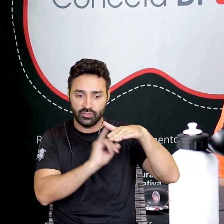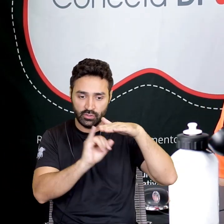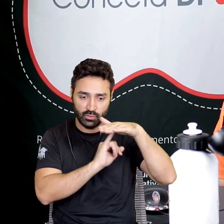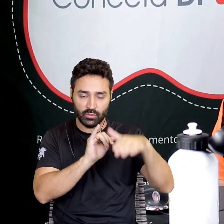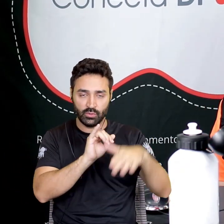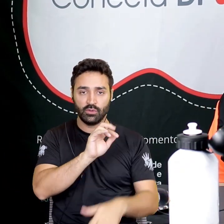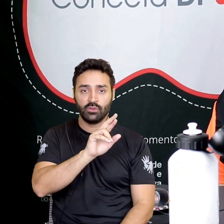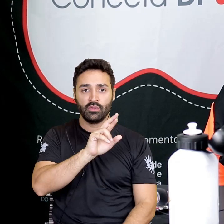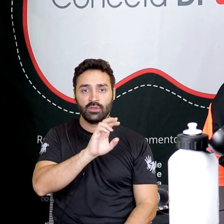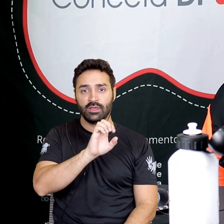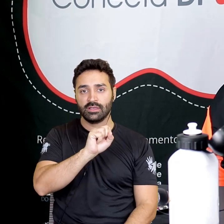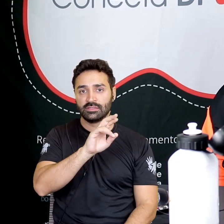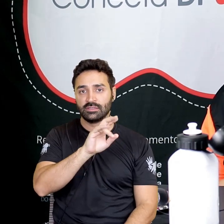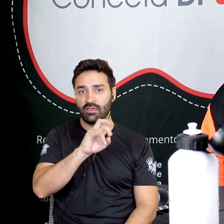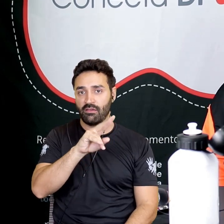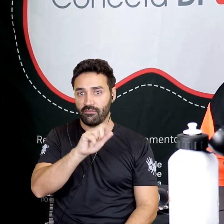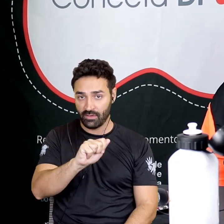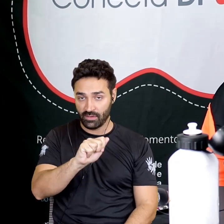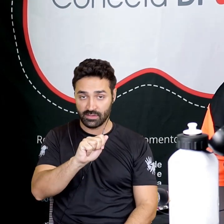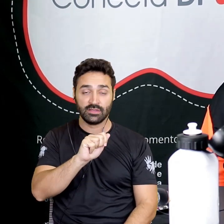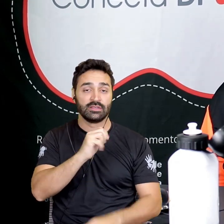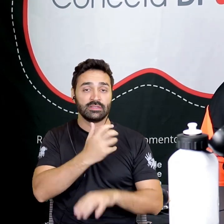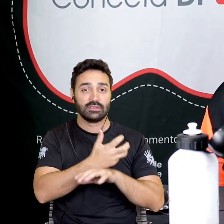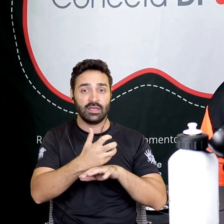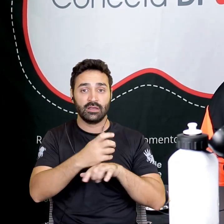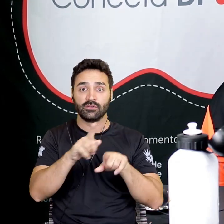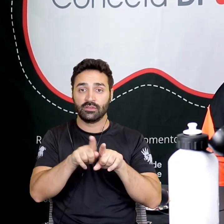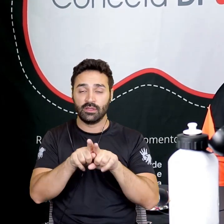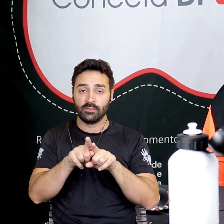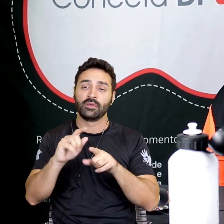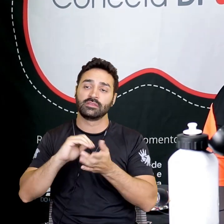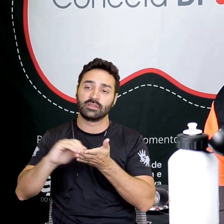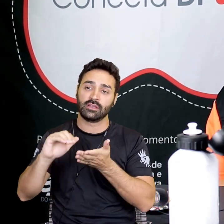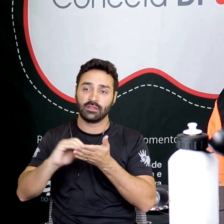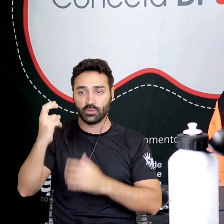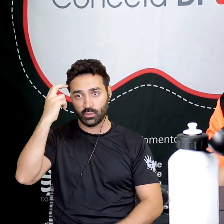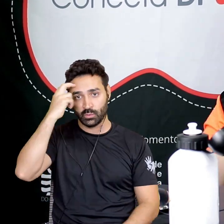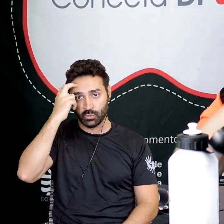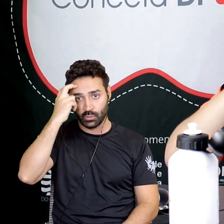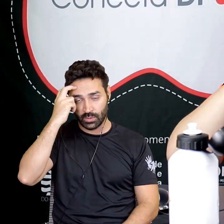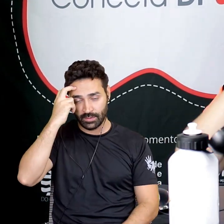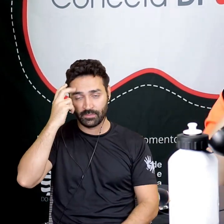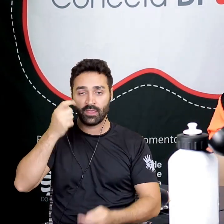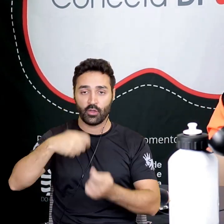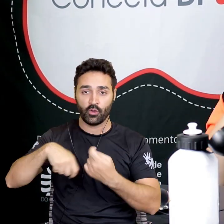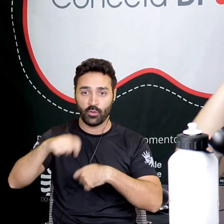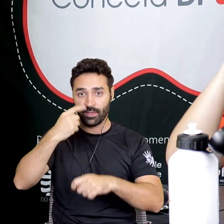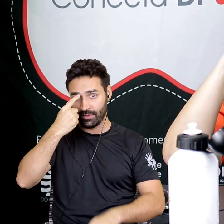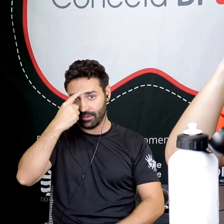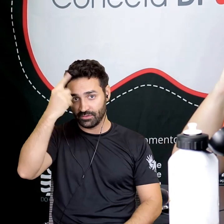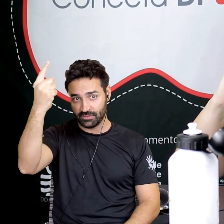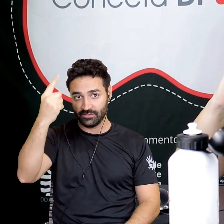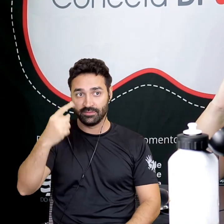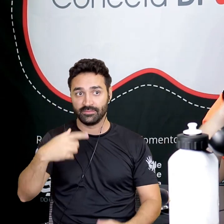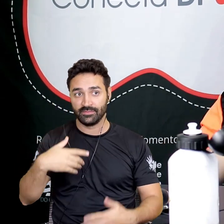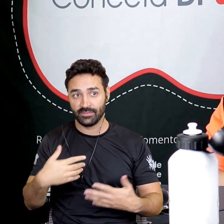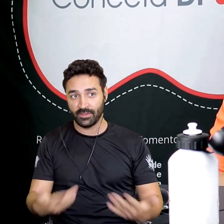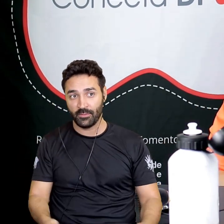da Biosfera do Cerrado e da Secretaria de Cultura e Economia Criativa. E... Pessoal,